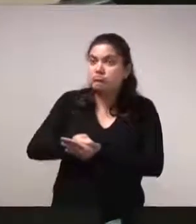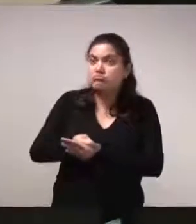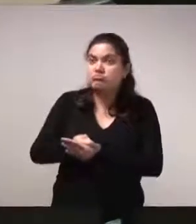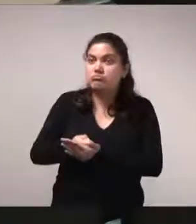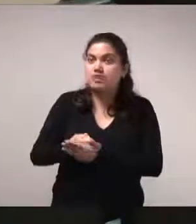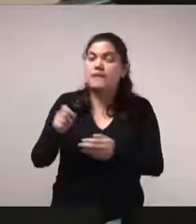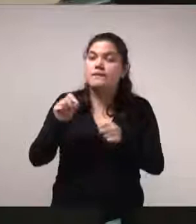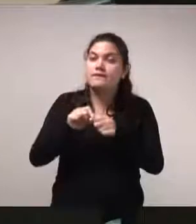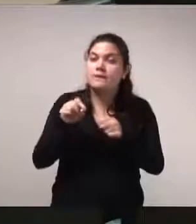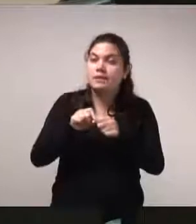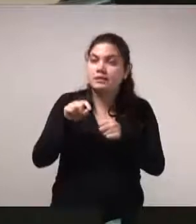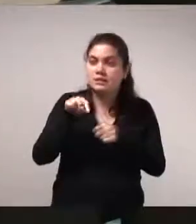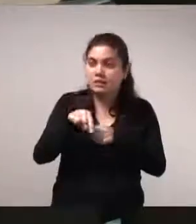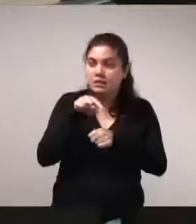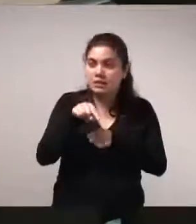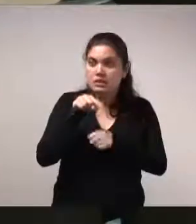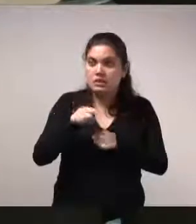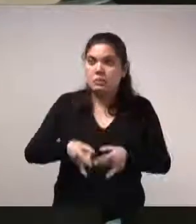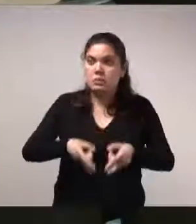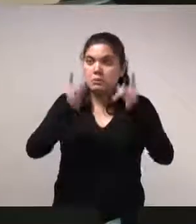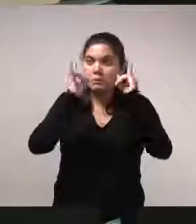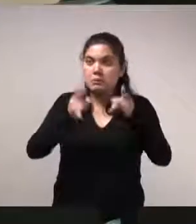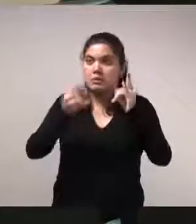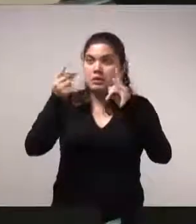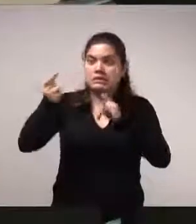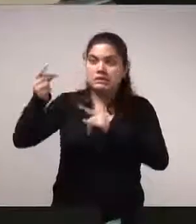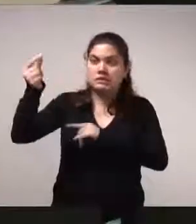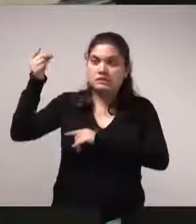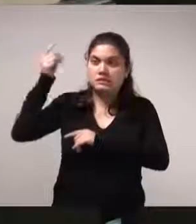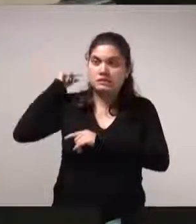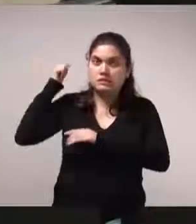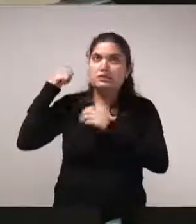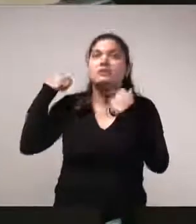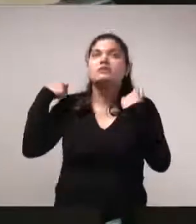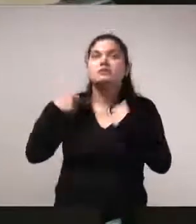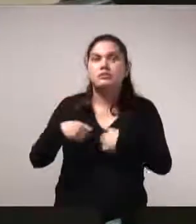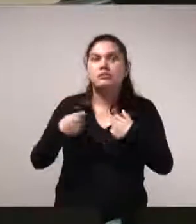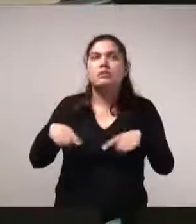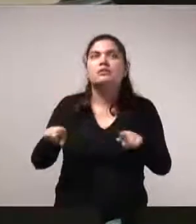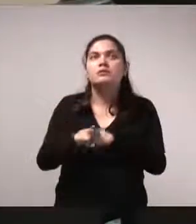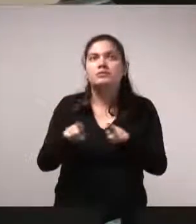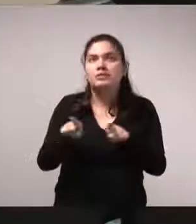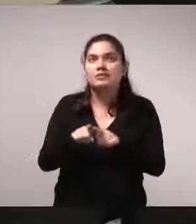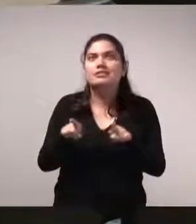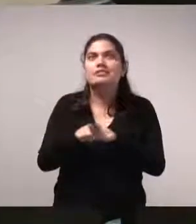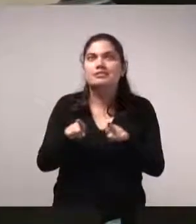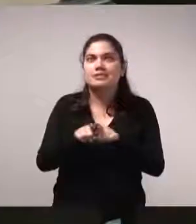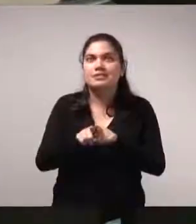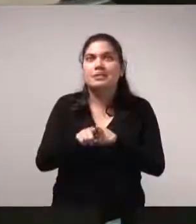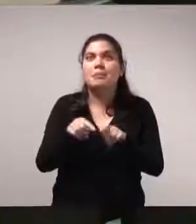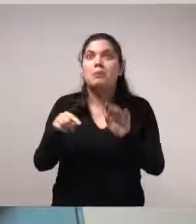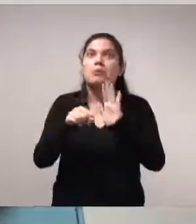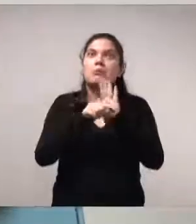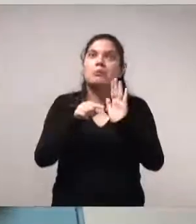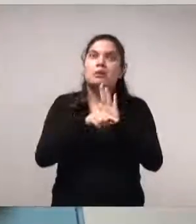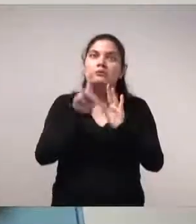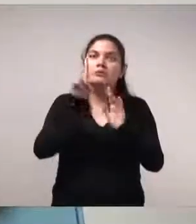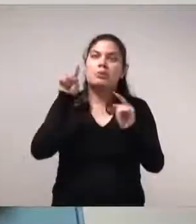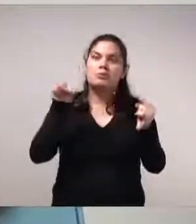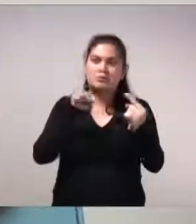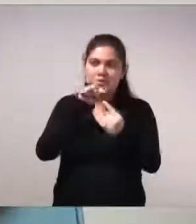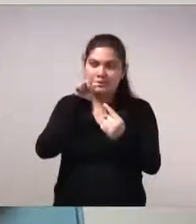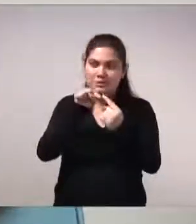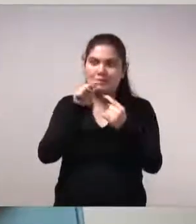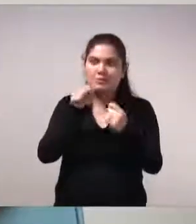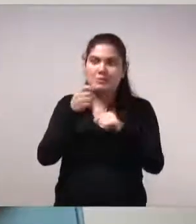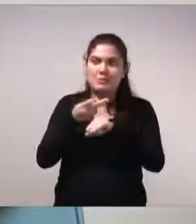fazer isso para os prédios antigos também tem que passar a ser, pelo menos, um objetivo, né? Deve-se